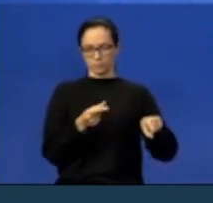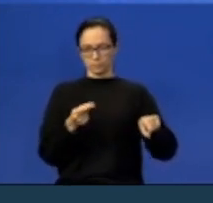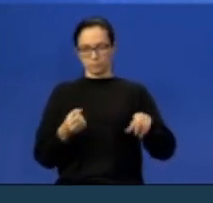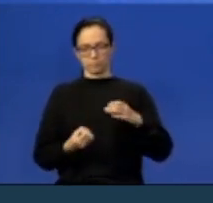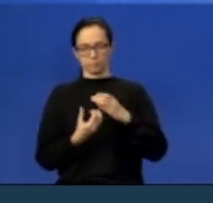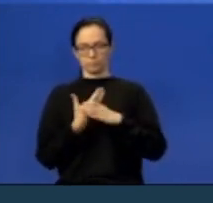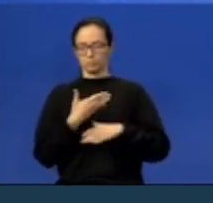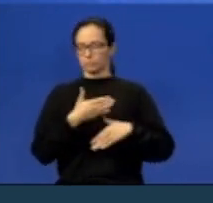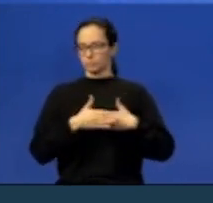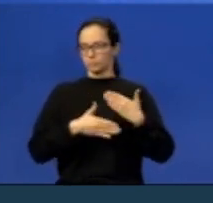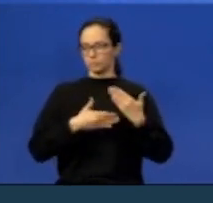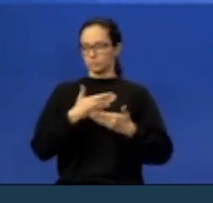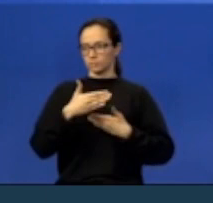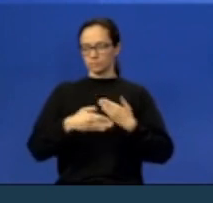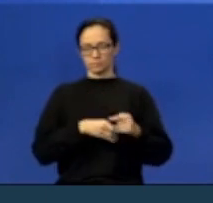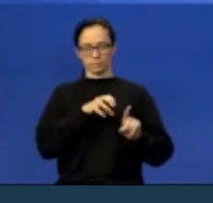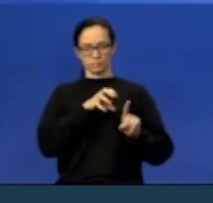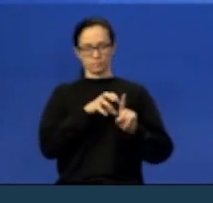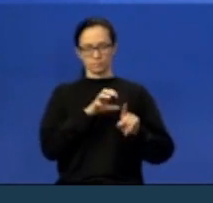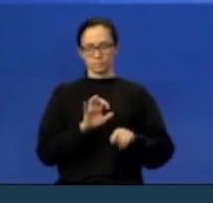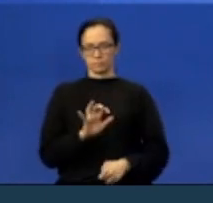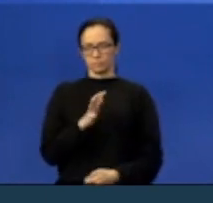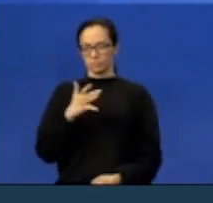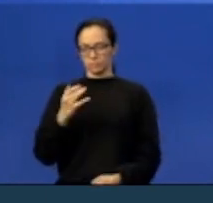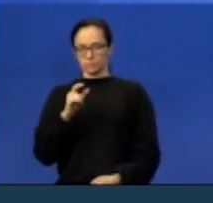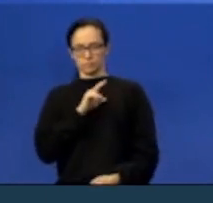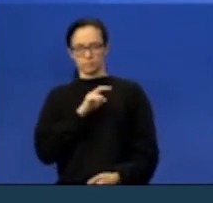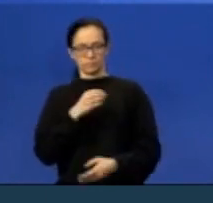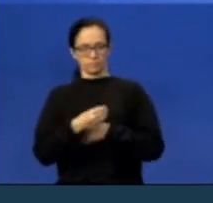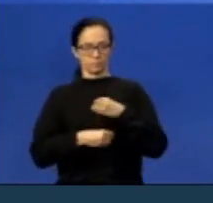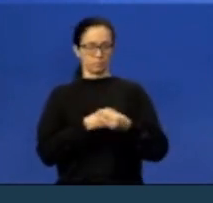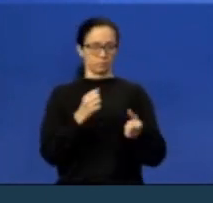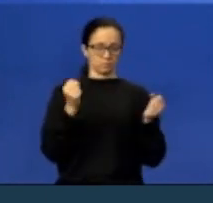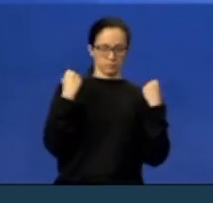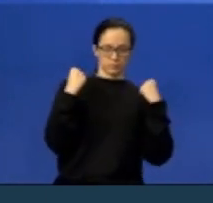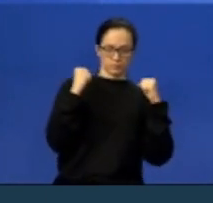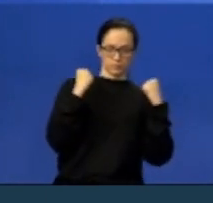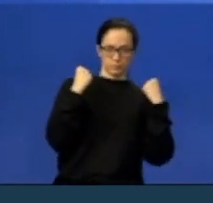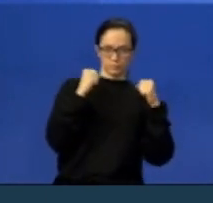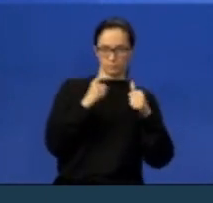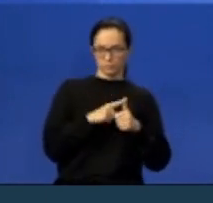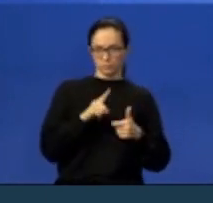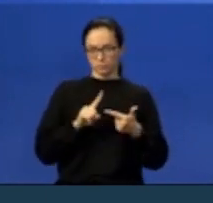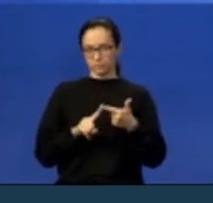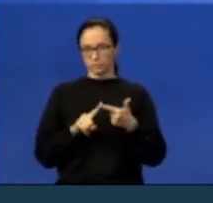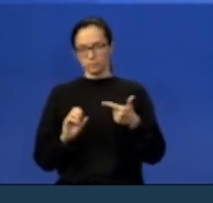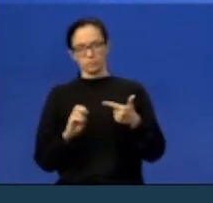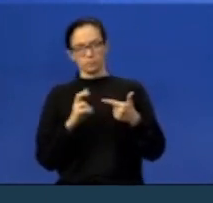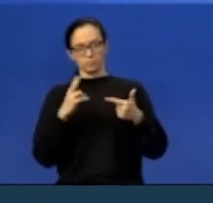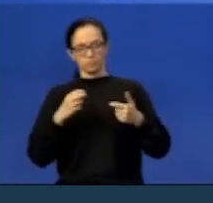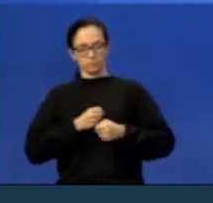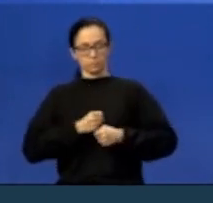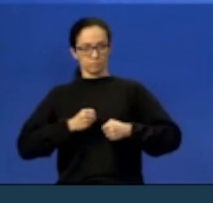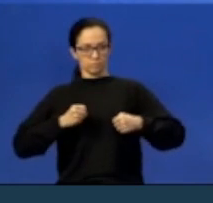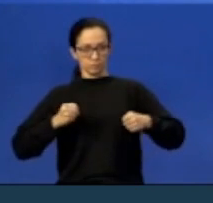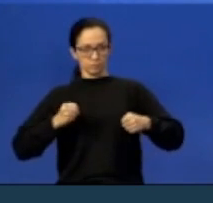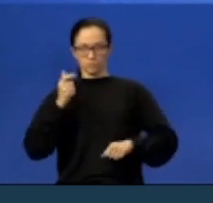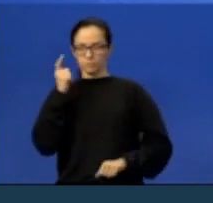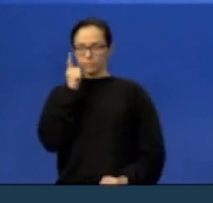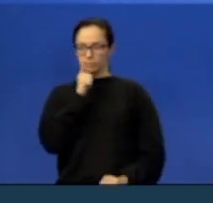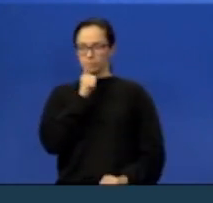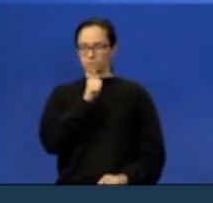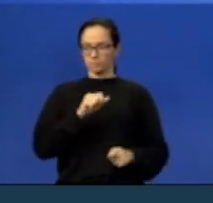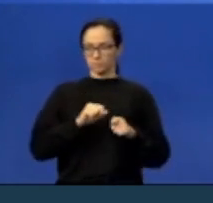de sofrer influência, por exemplo, do exercício físico. Ele é capaz de sofrer tanto atrofia, que seria, né,